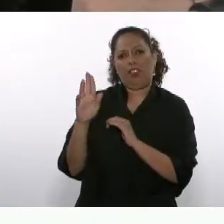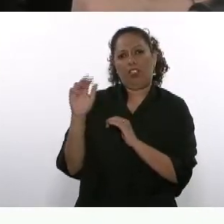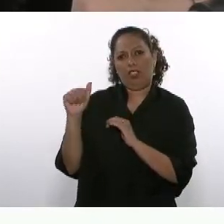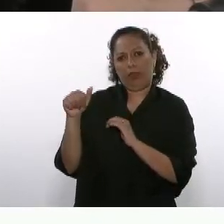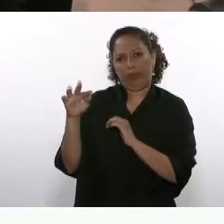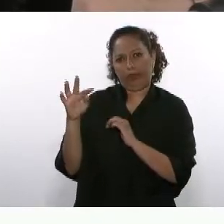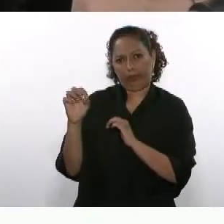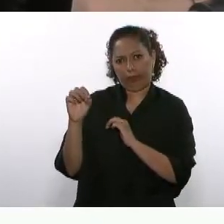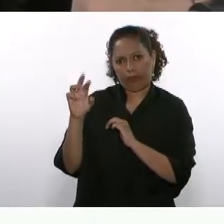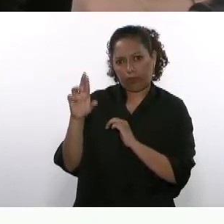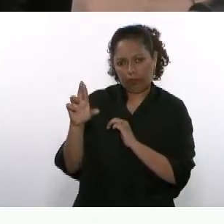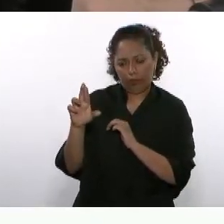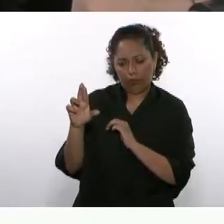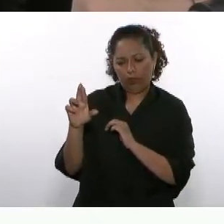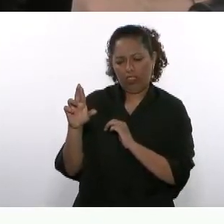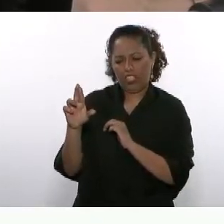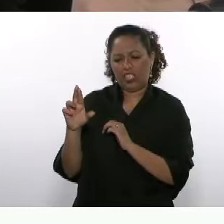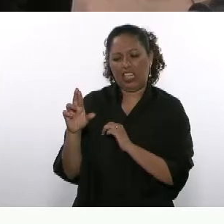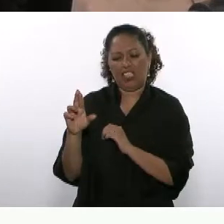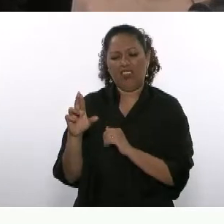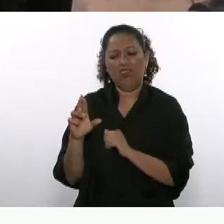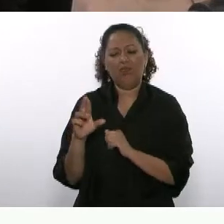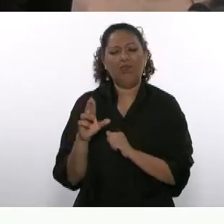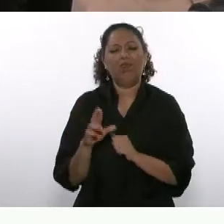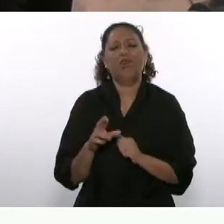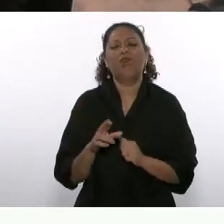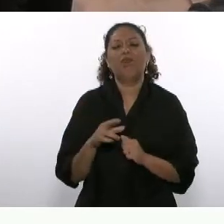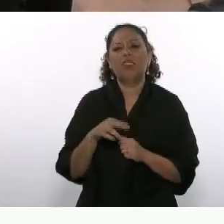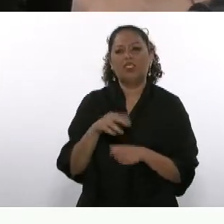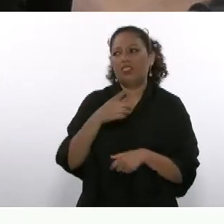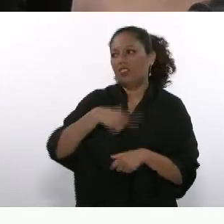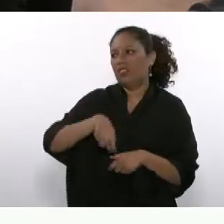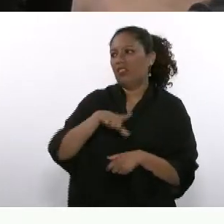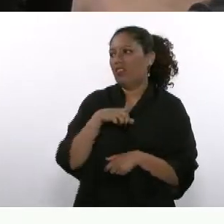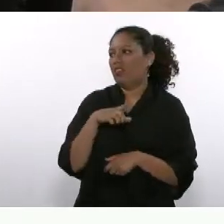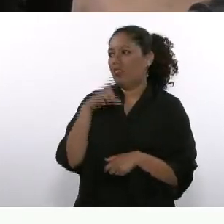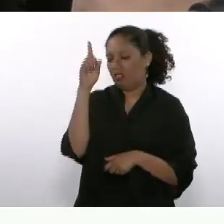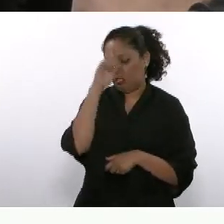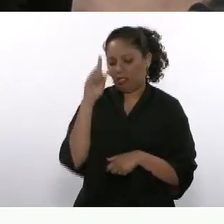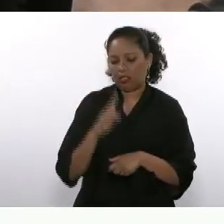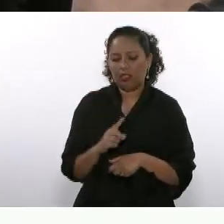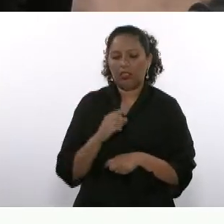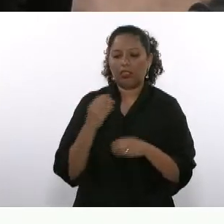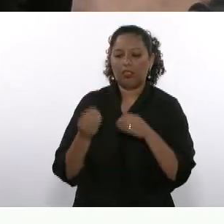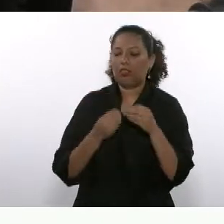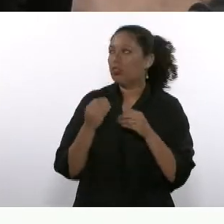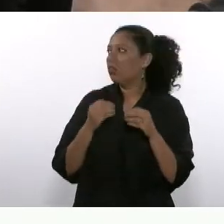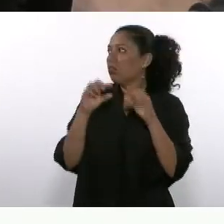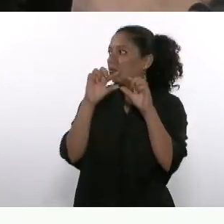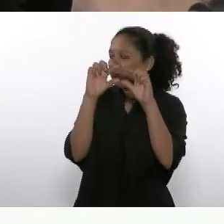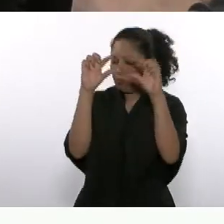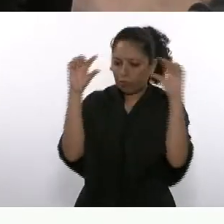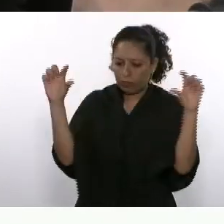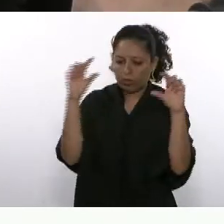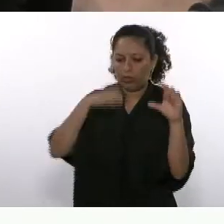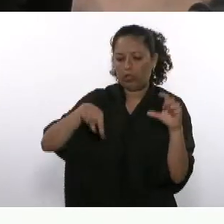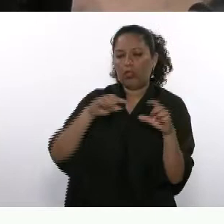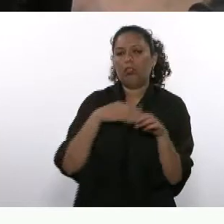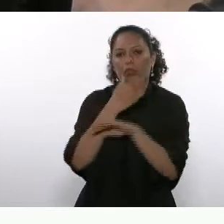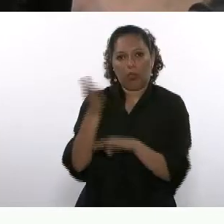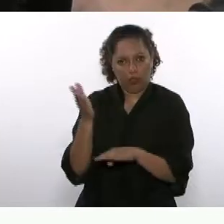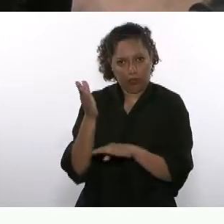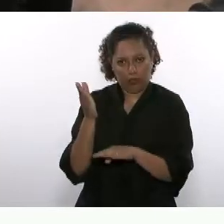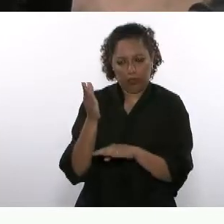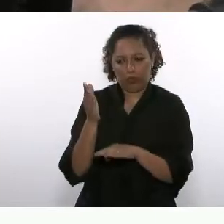Estado ficam num único balcão. Então, aqueles outros que estão em negrito são aqueles que a gente teve stand. A